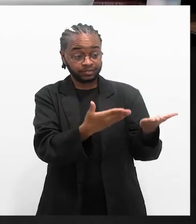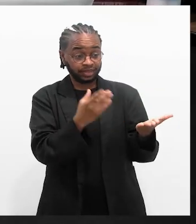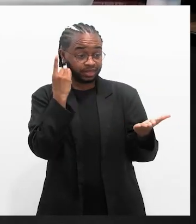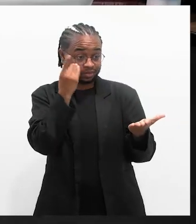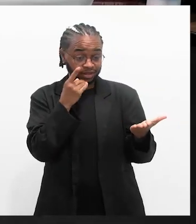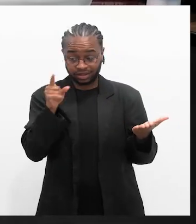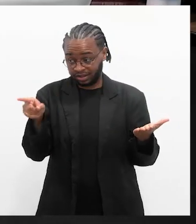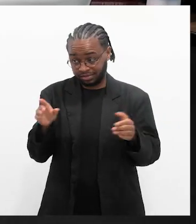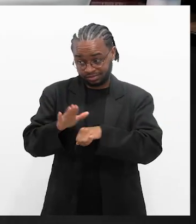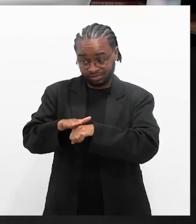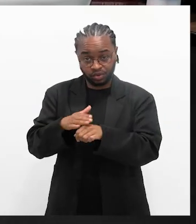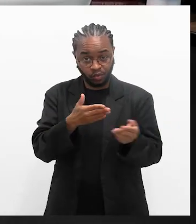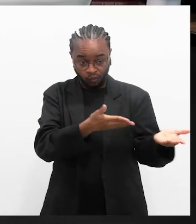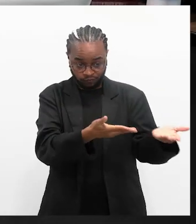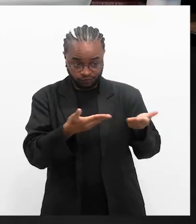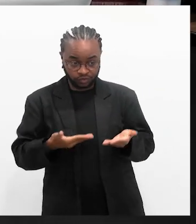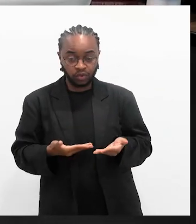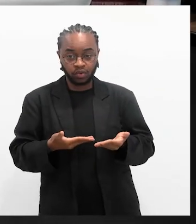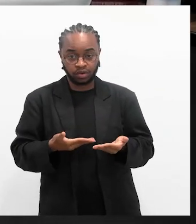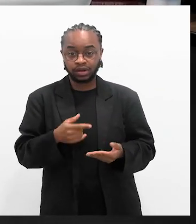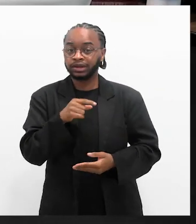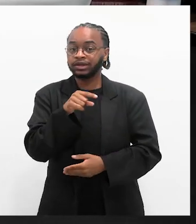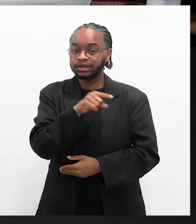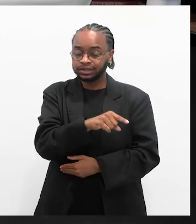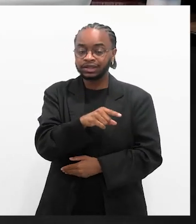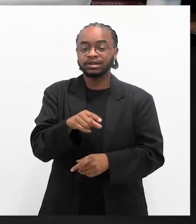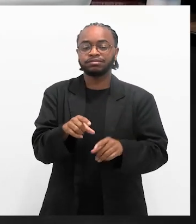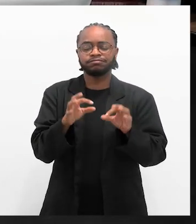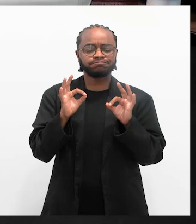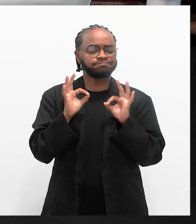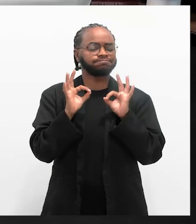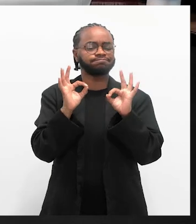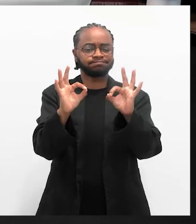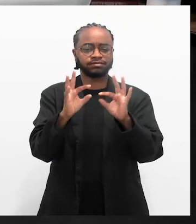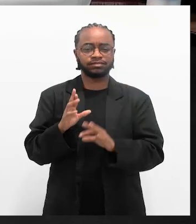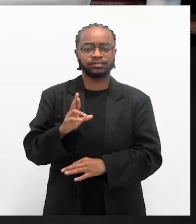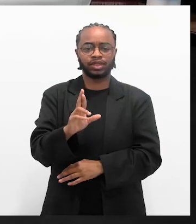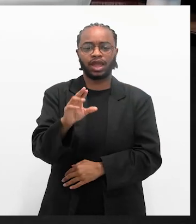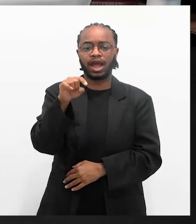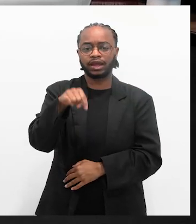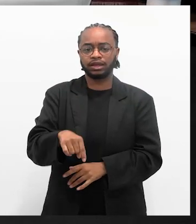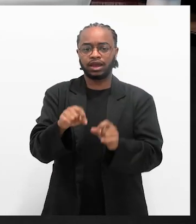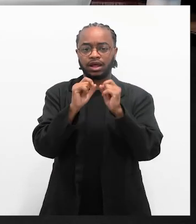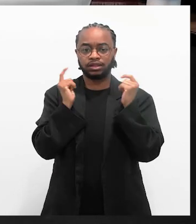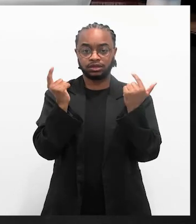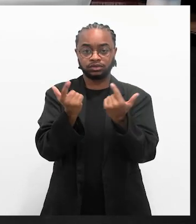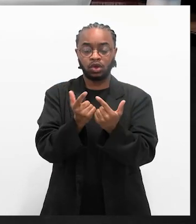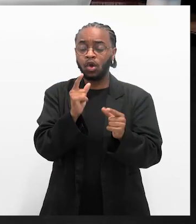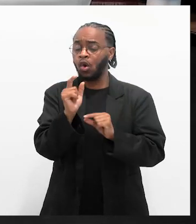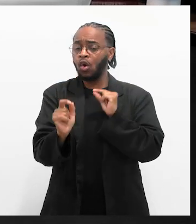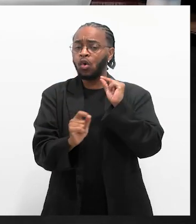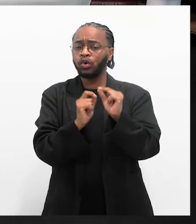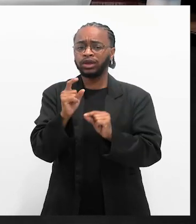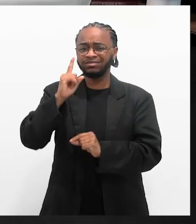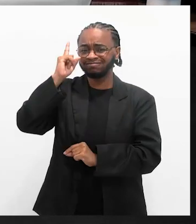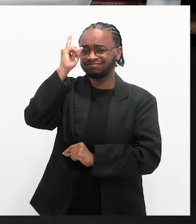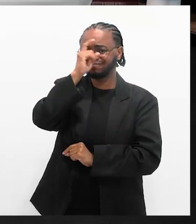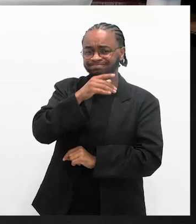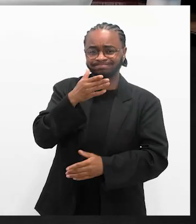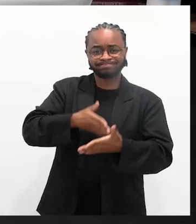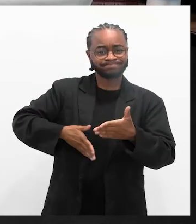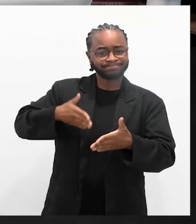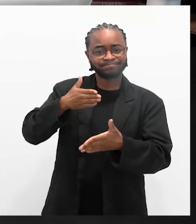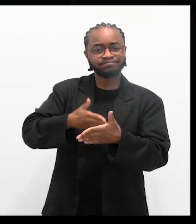foi convidada pela nossa deputada federal, a senhora que é uma extraordinária representante aqui da Alerj, qual é a